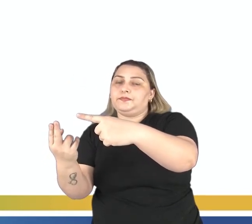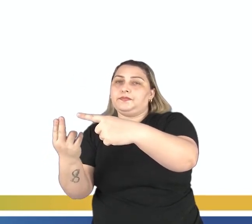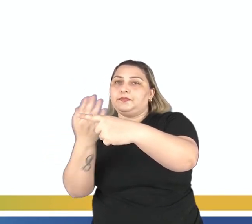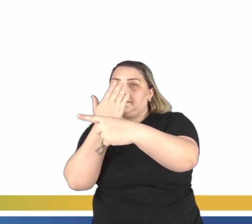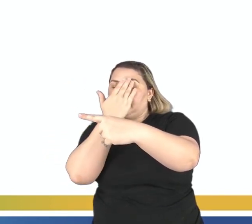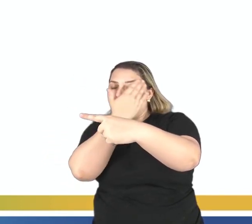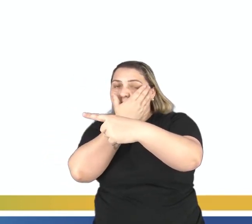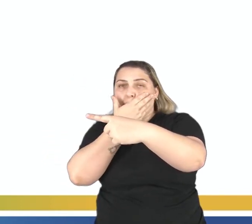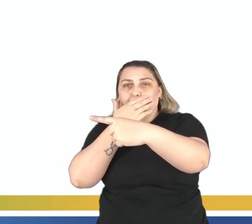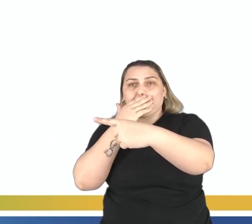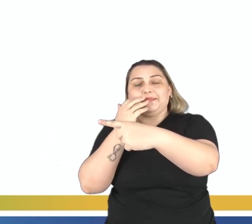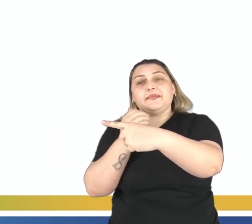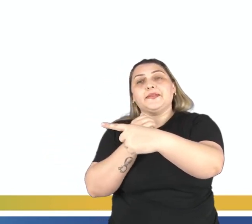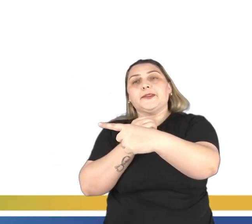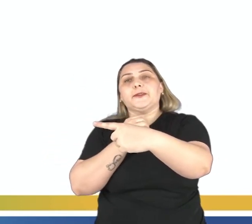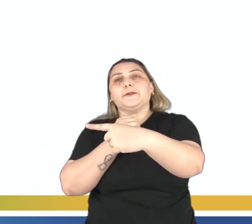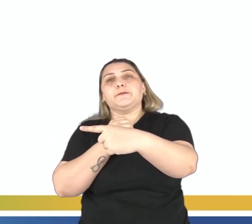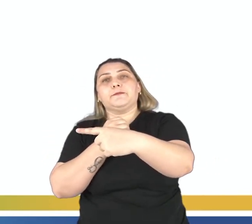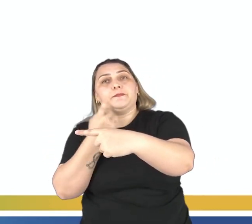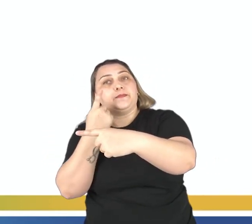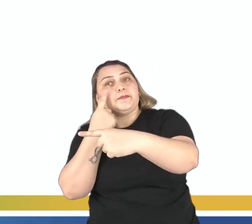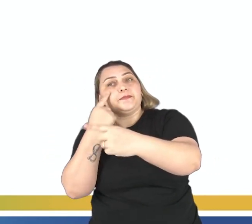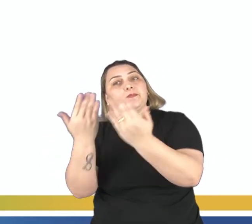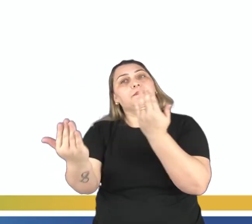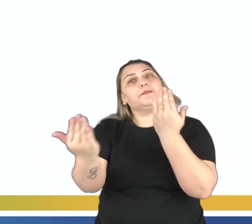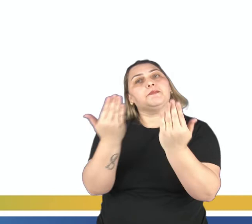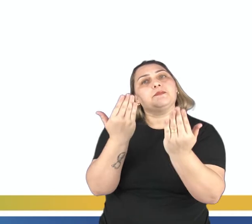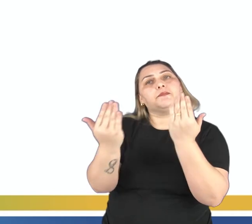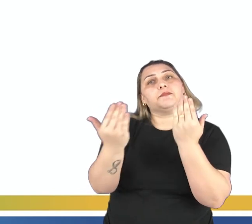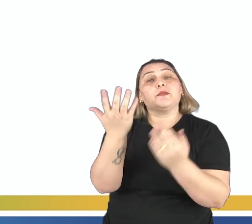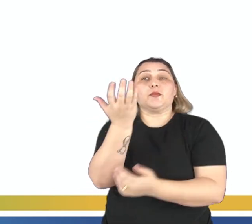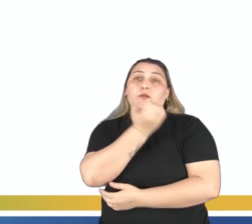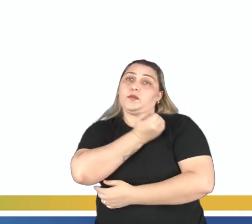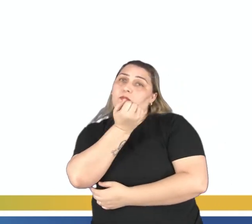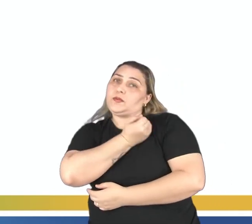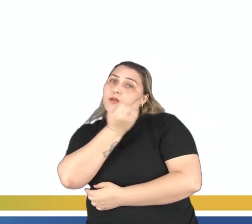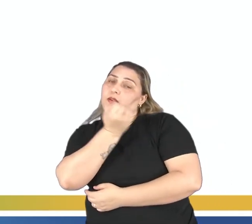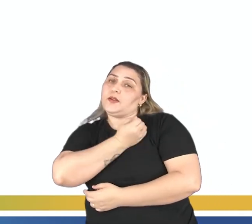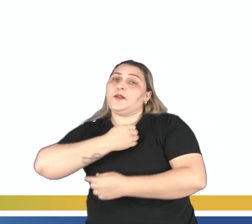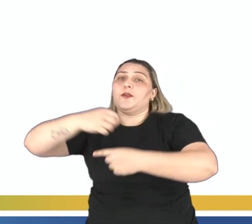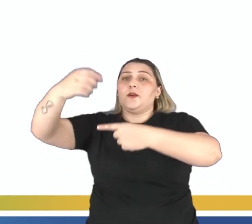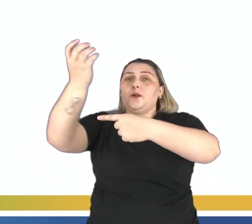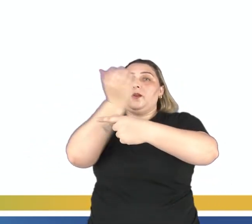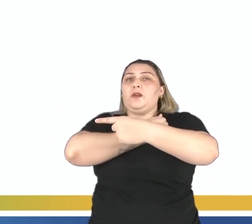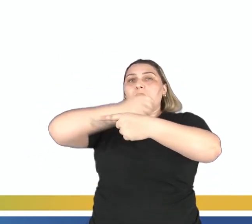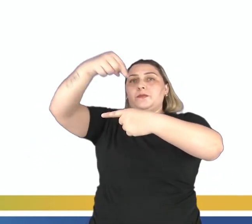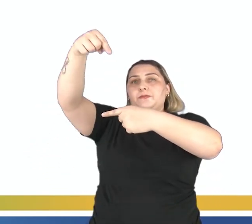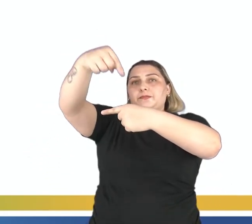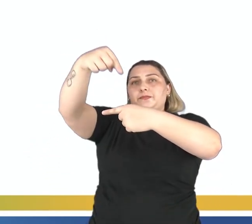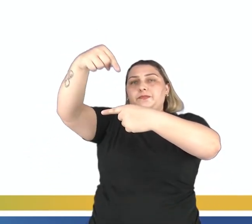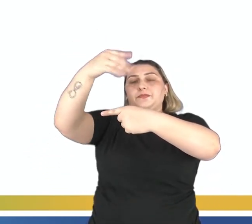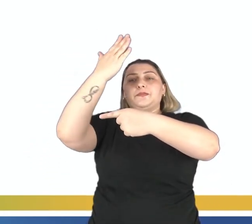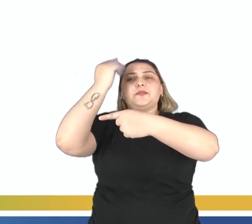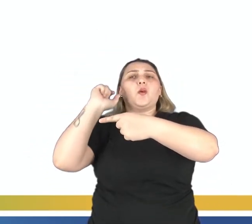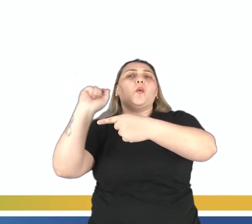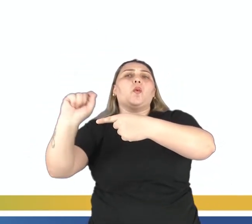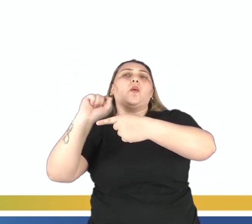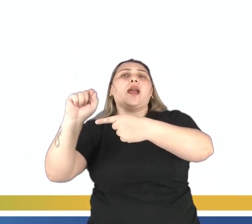embaixo, eles são iguais. Então, nós vamos comparar quem? Os numeradores, os números de cima. Então, nós sabemos o quê?